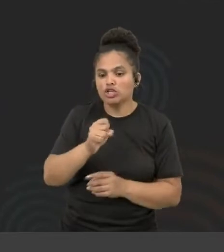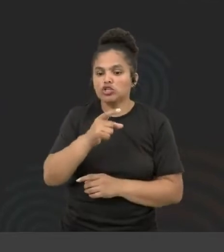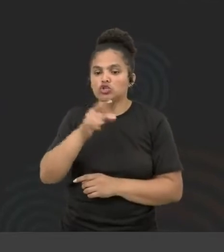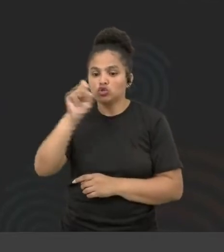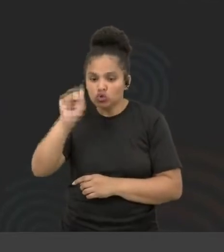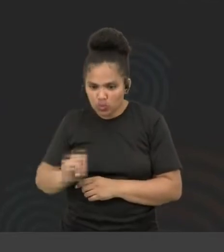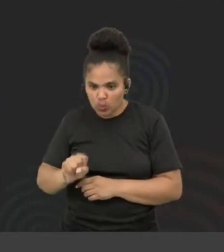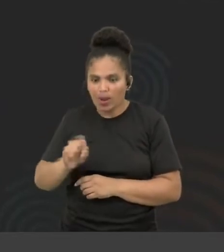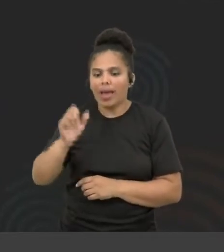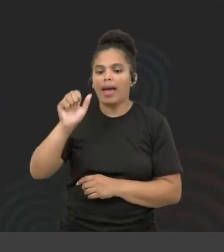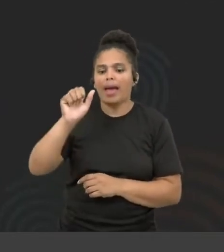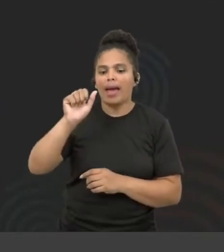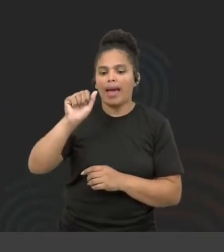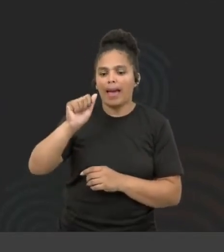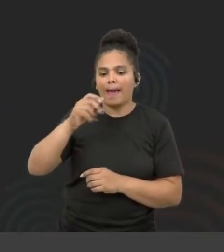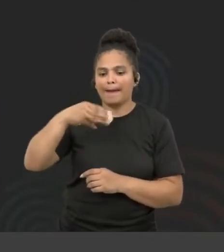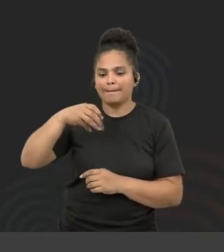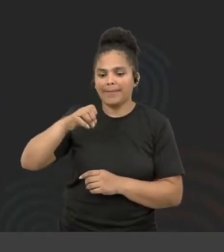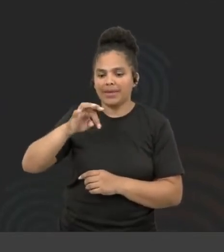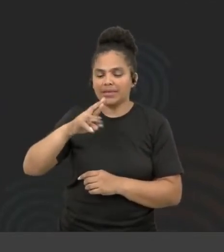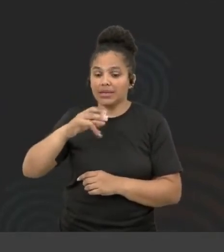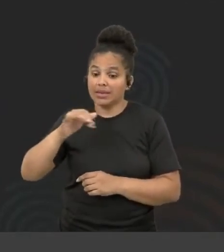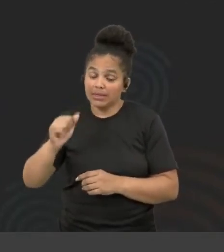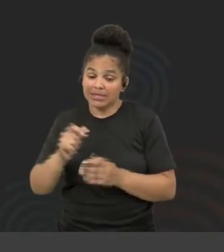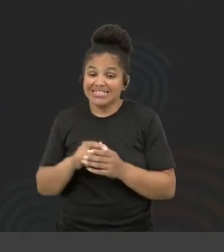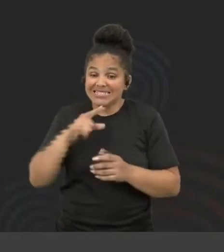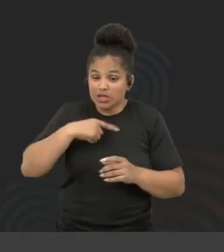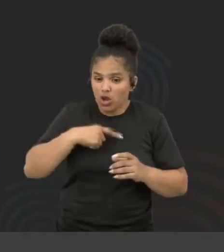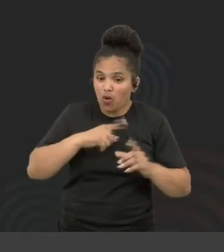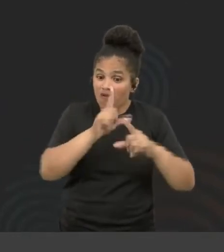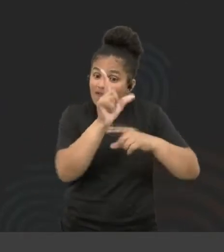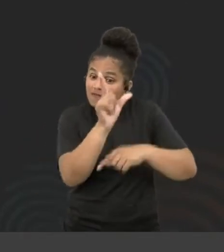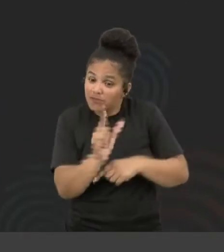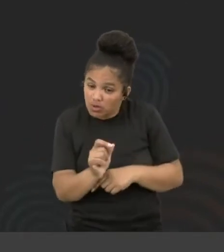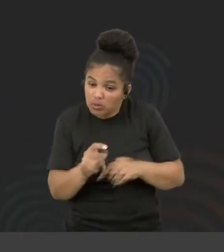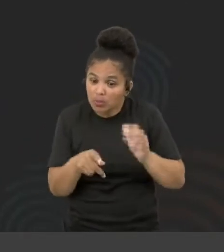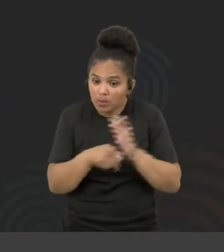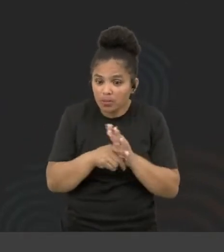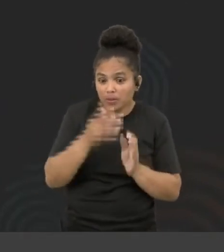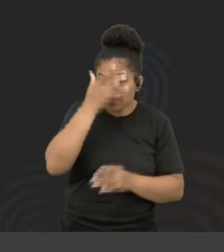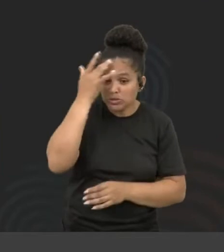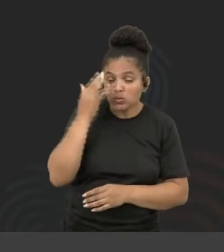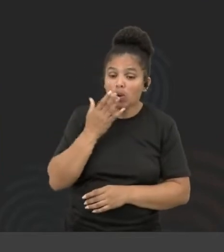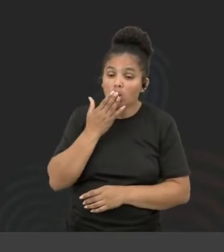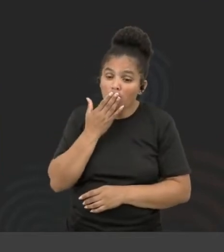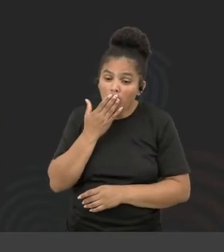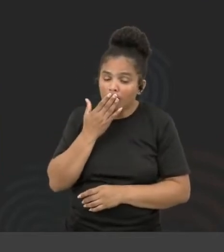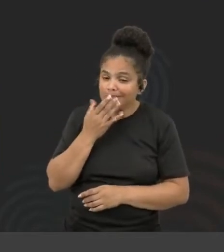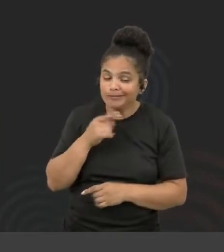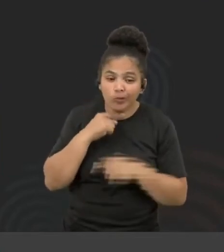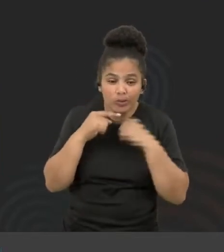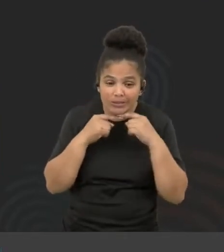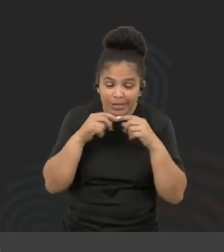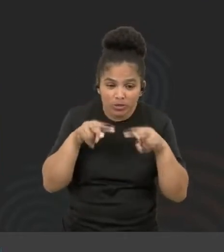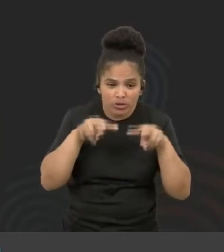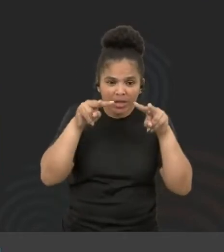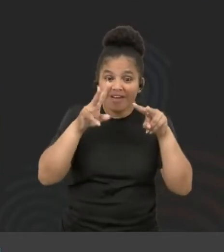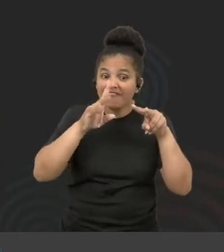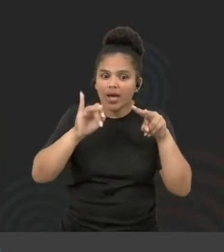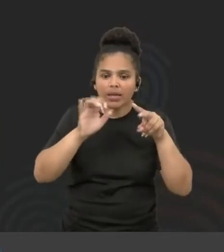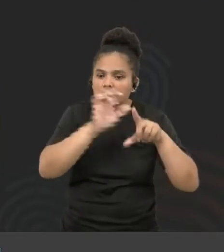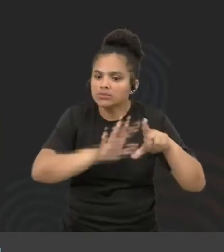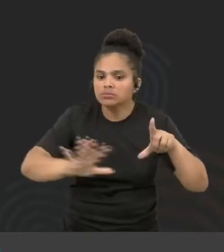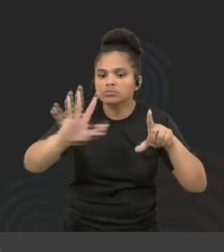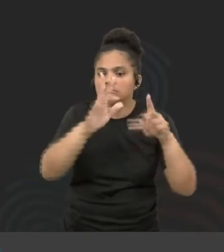filtro para, por exemplo, uma pessoa que não enxerga uma determinada cor, muitas vezes ela pode enxergar isso de forma homogênea, ou seja, ela não